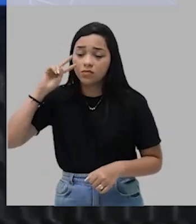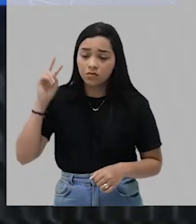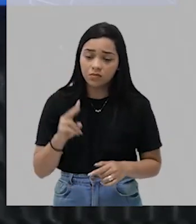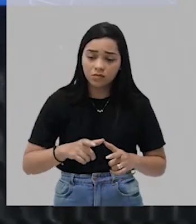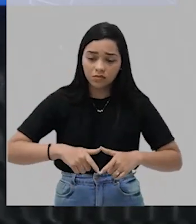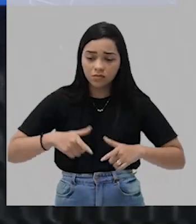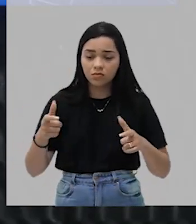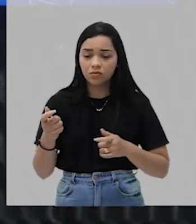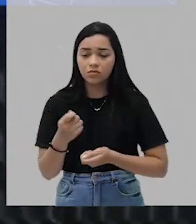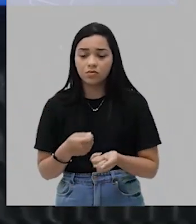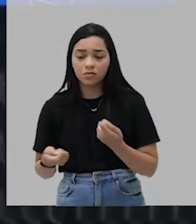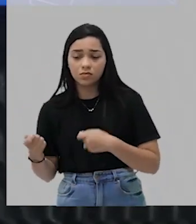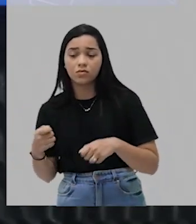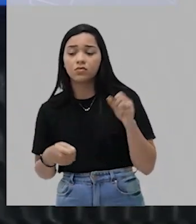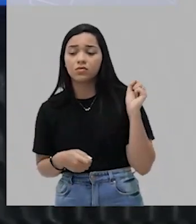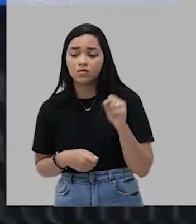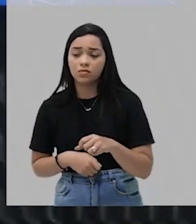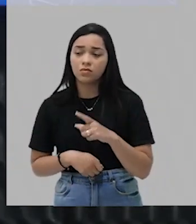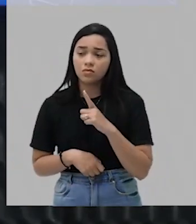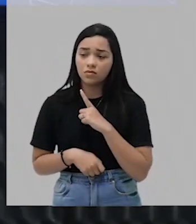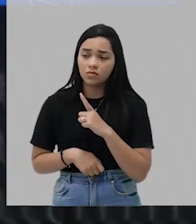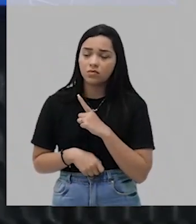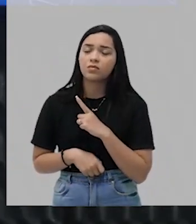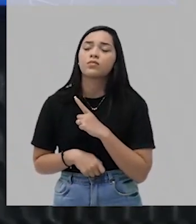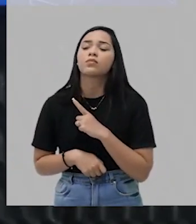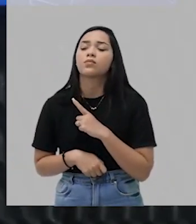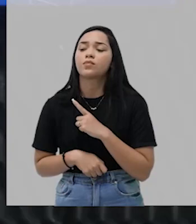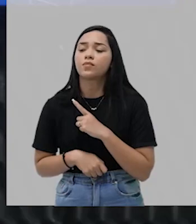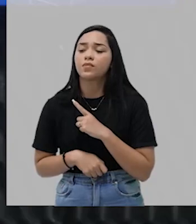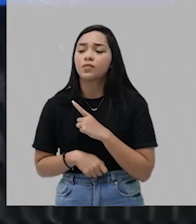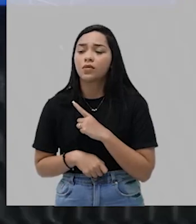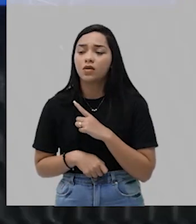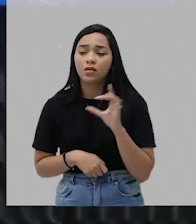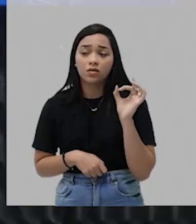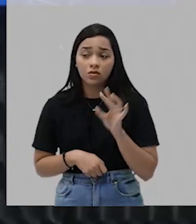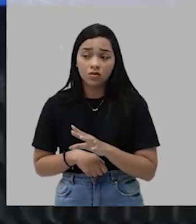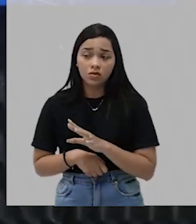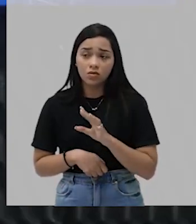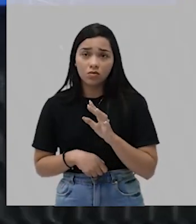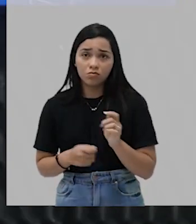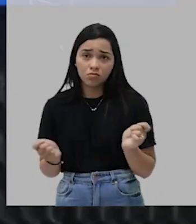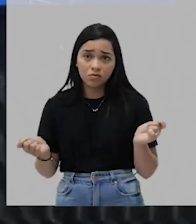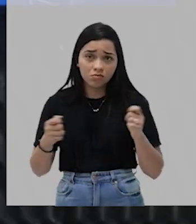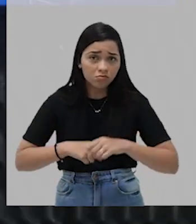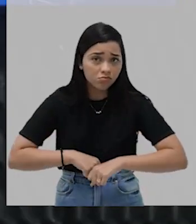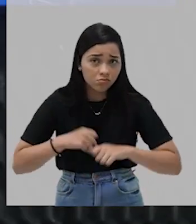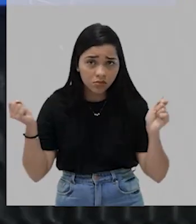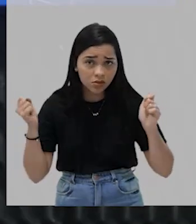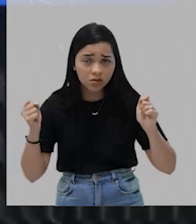crescimento econômico. Sem retomada do crescimento econômico, não será possível